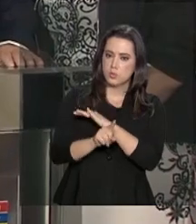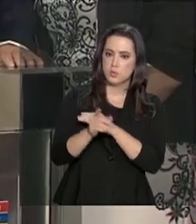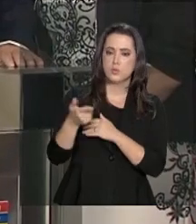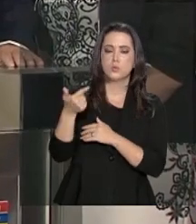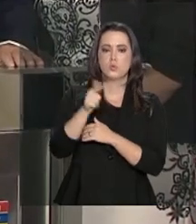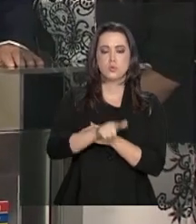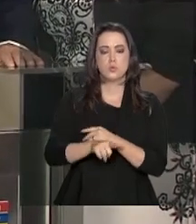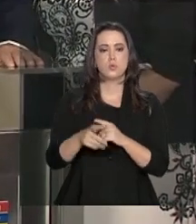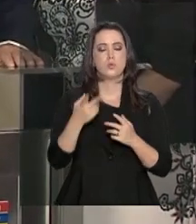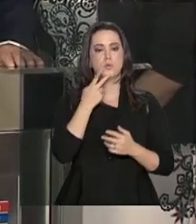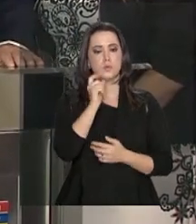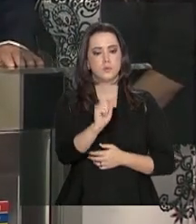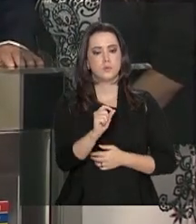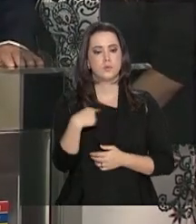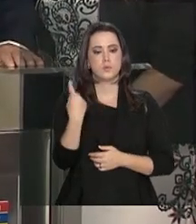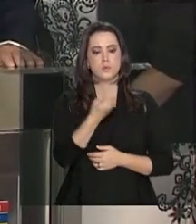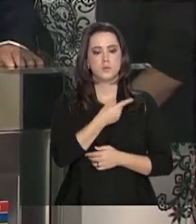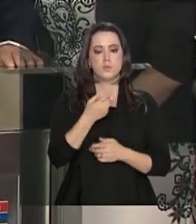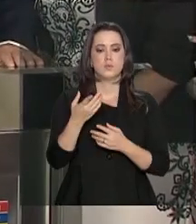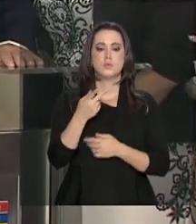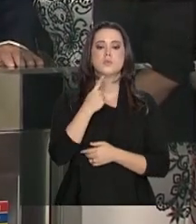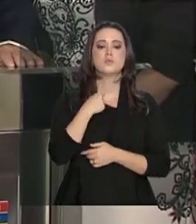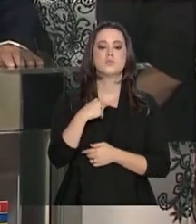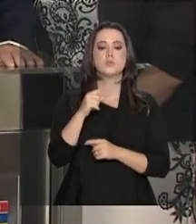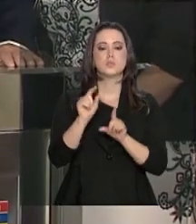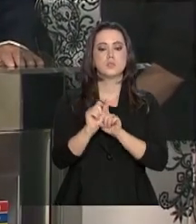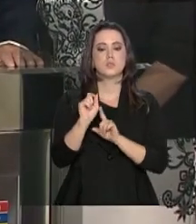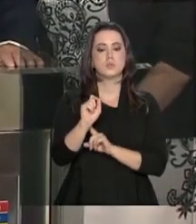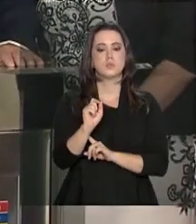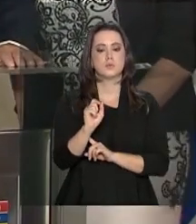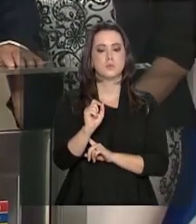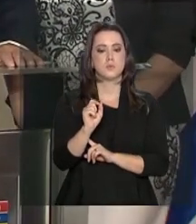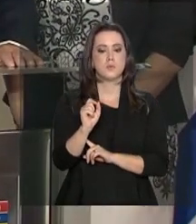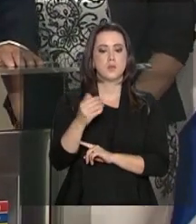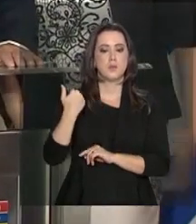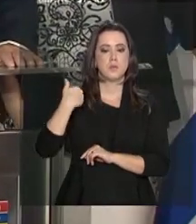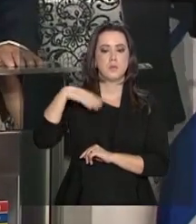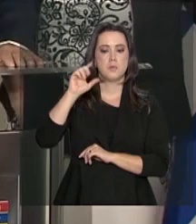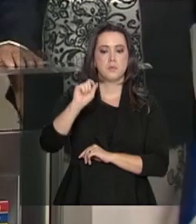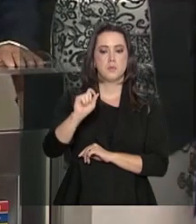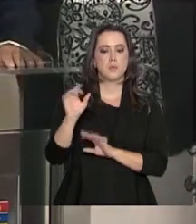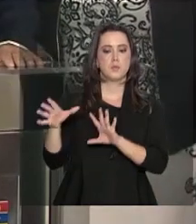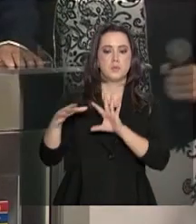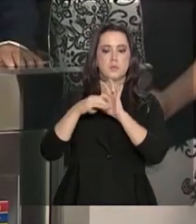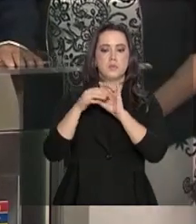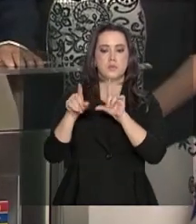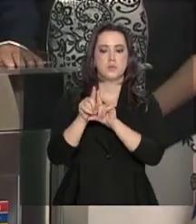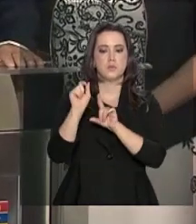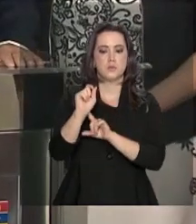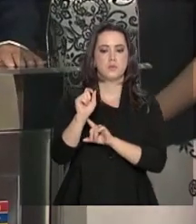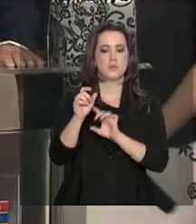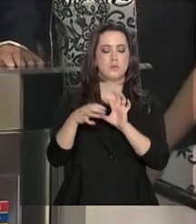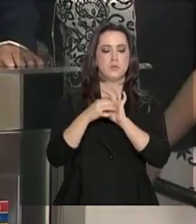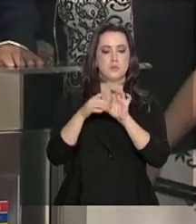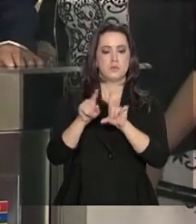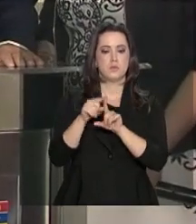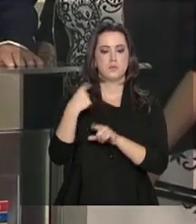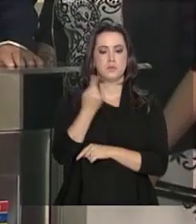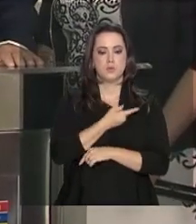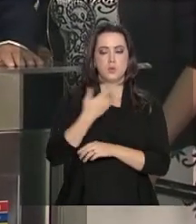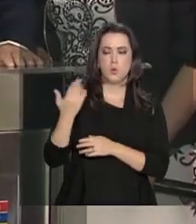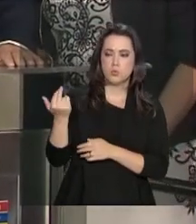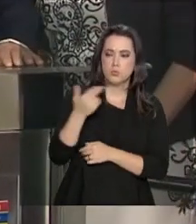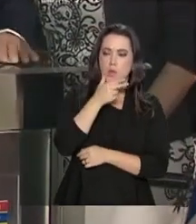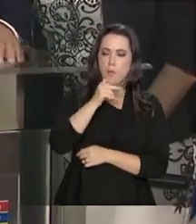um pouco as nossas intenções. Mais do que parcerias, sermos